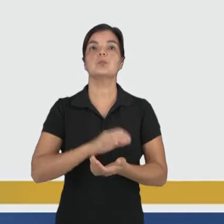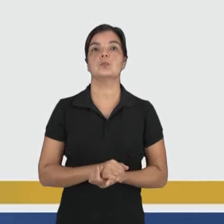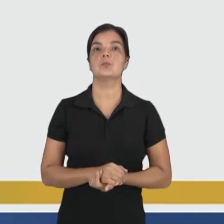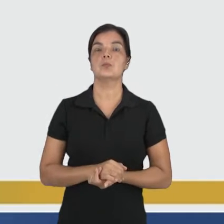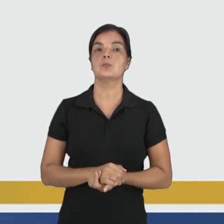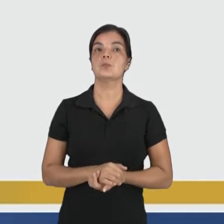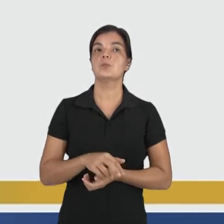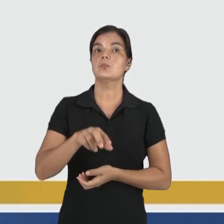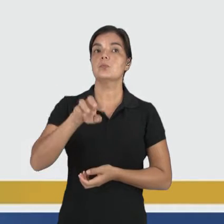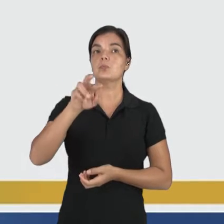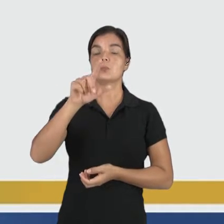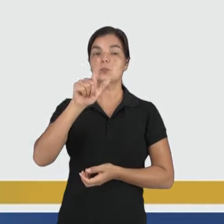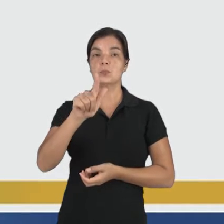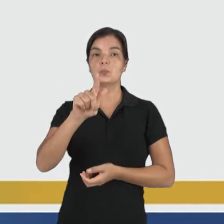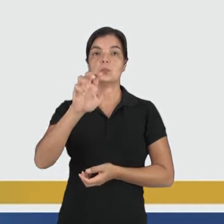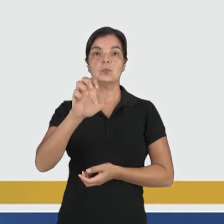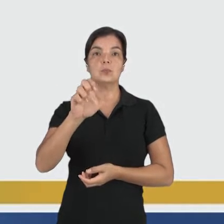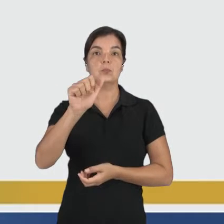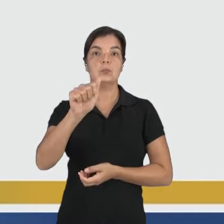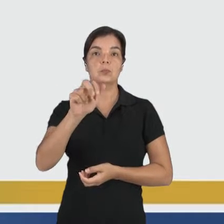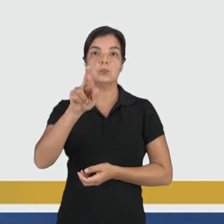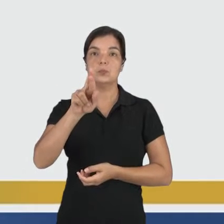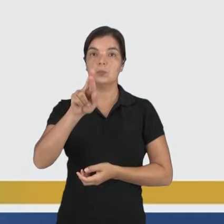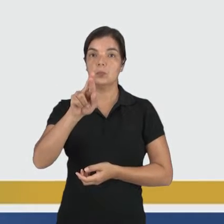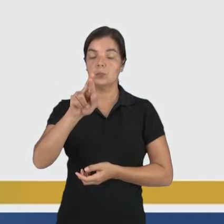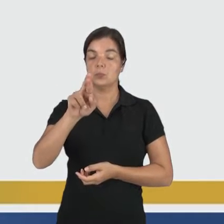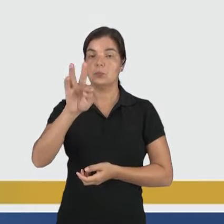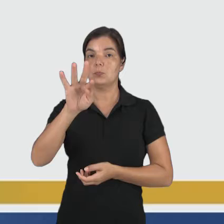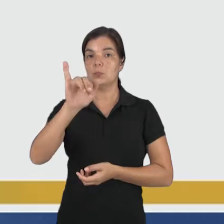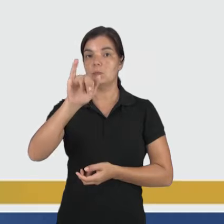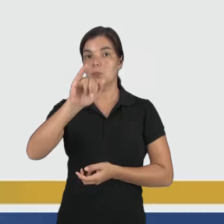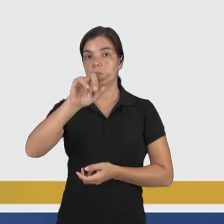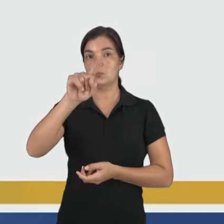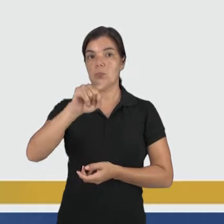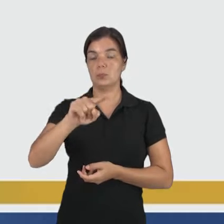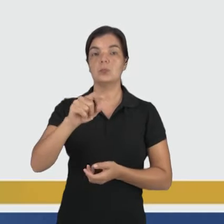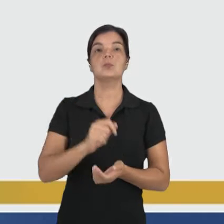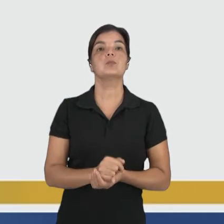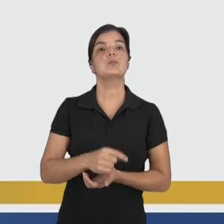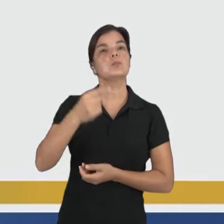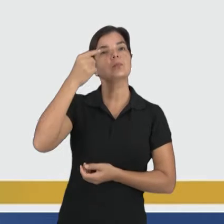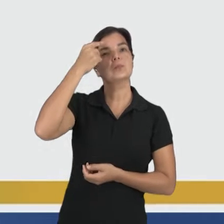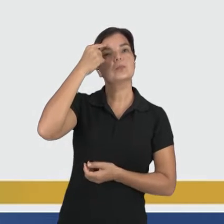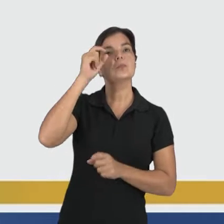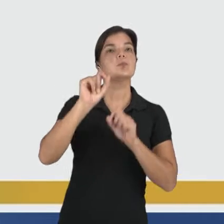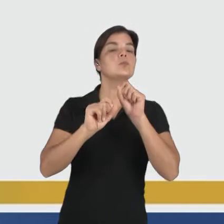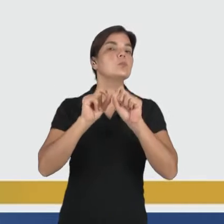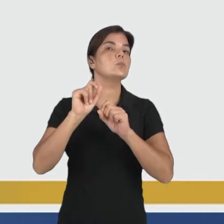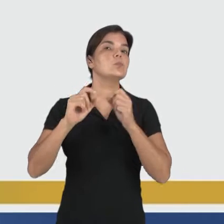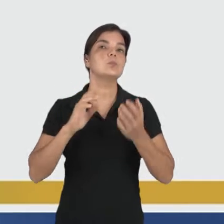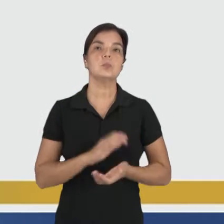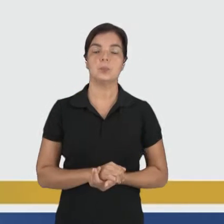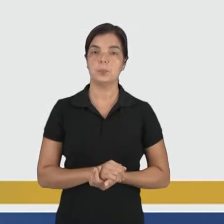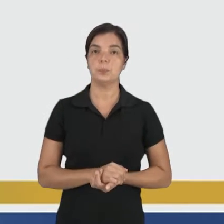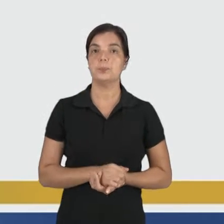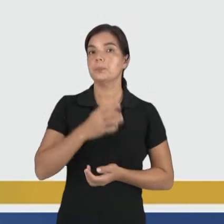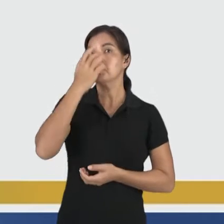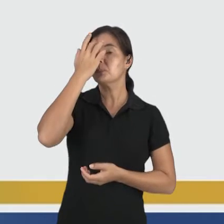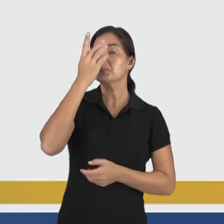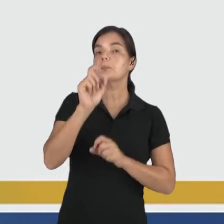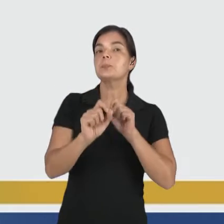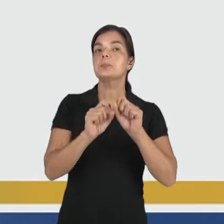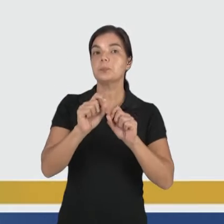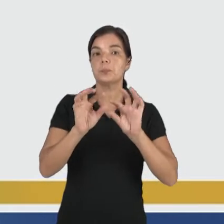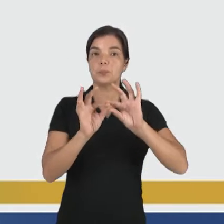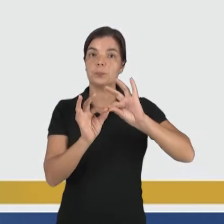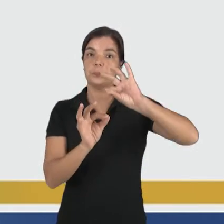geratriz. Mas para isso vocês devem ter aí em sua mente o conceito fácil sobre a